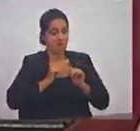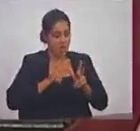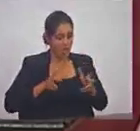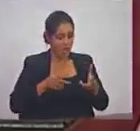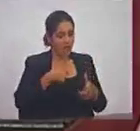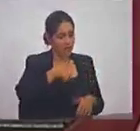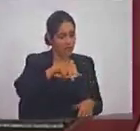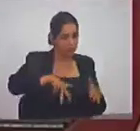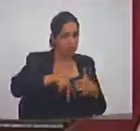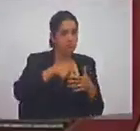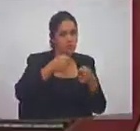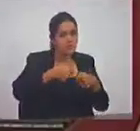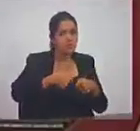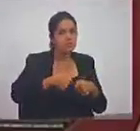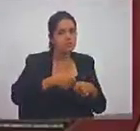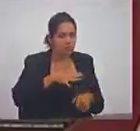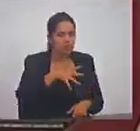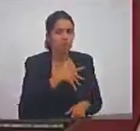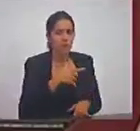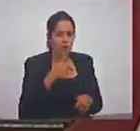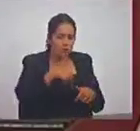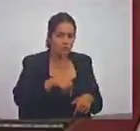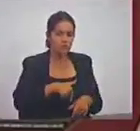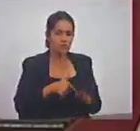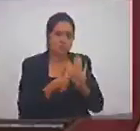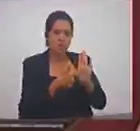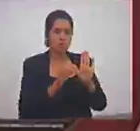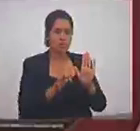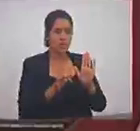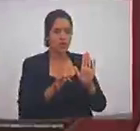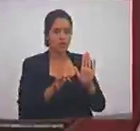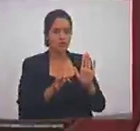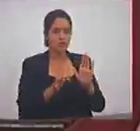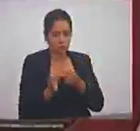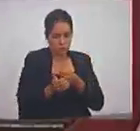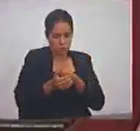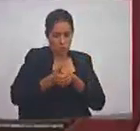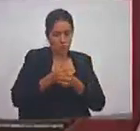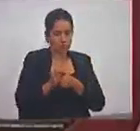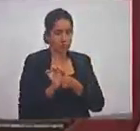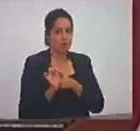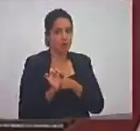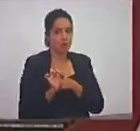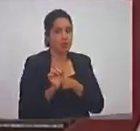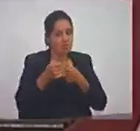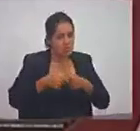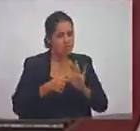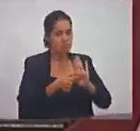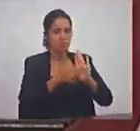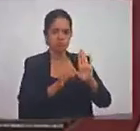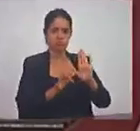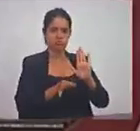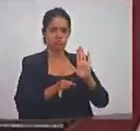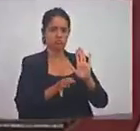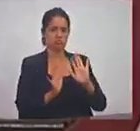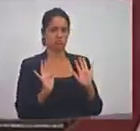a favor, ou que seja contra, mas que você decida. Que você não esconda, não, e nem suba em cima do muro. Porque aí o pessoal que está aí fora te acompanhando,